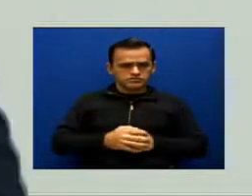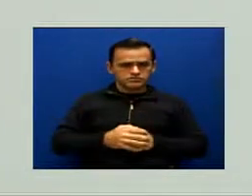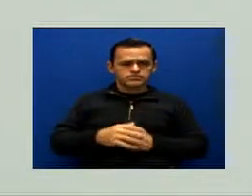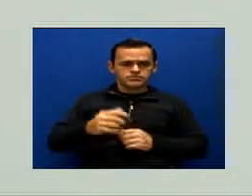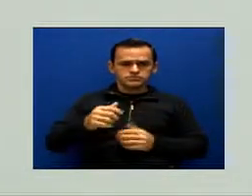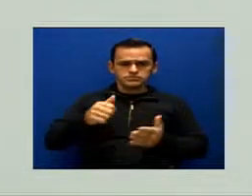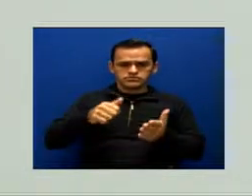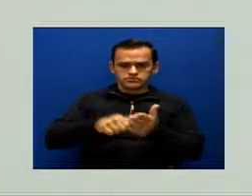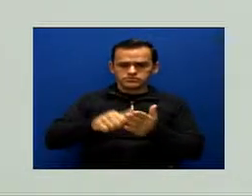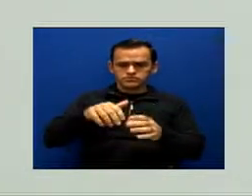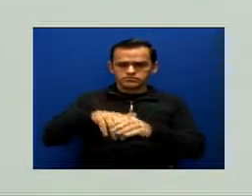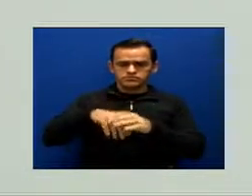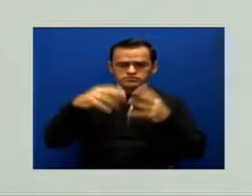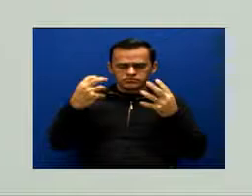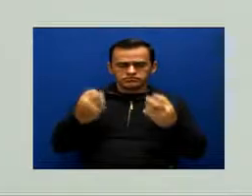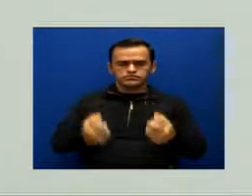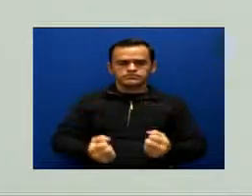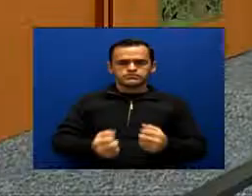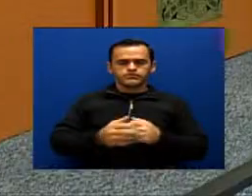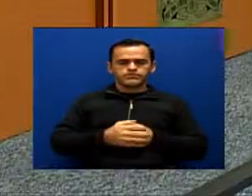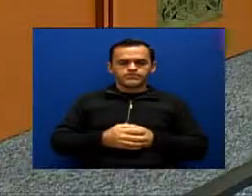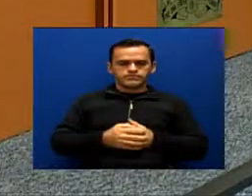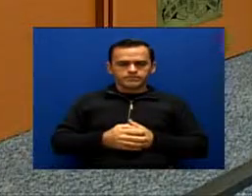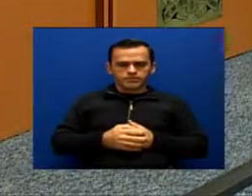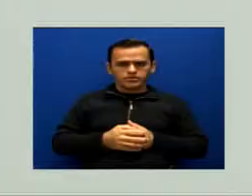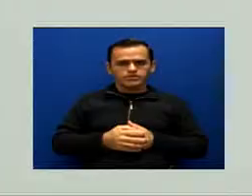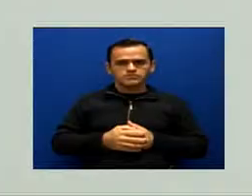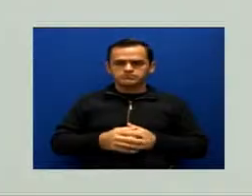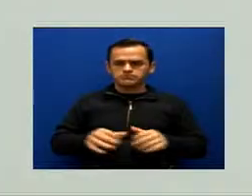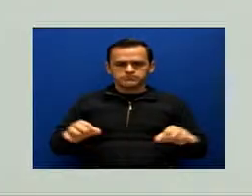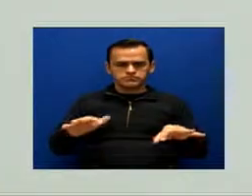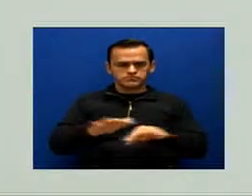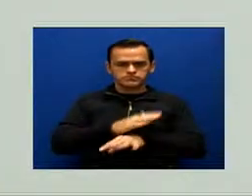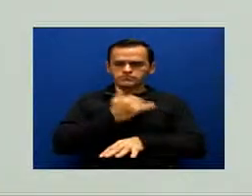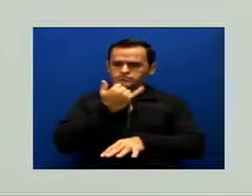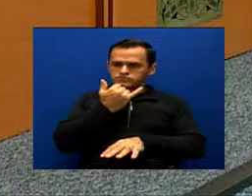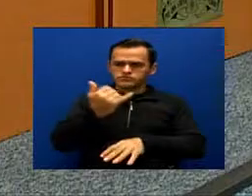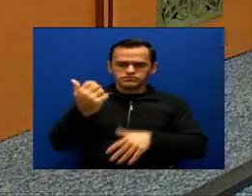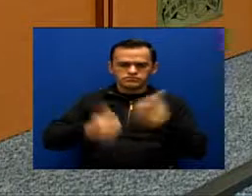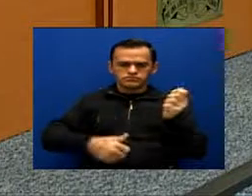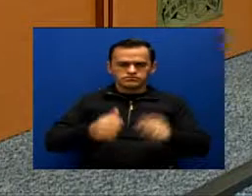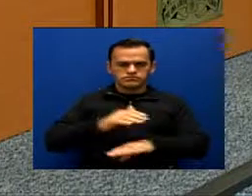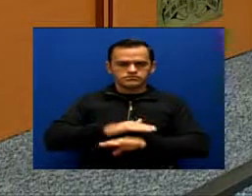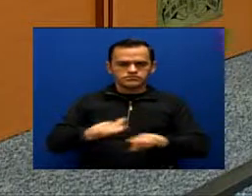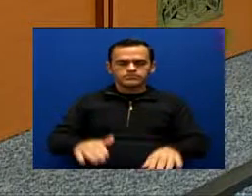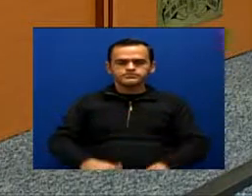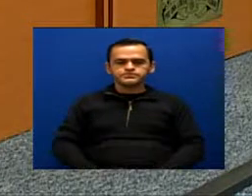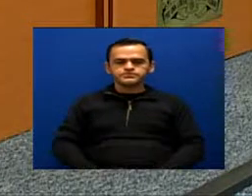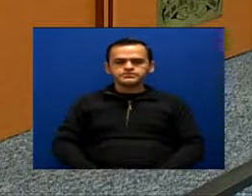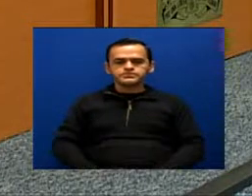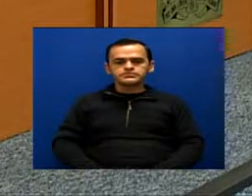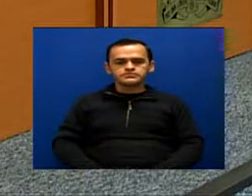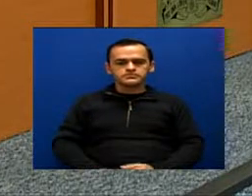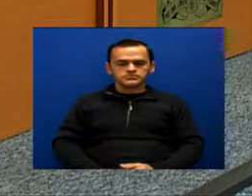o nosso voto é favorável. Isso é tudo, presidente. É só justificativa mesmo.